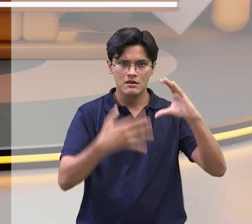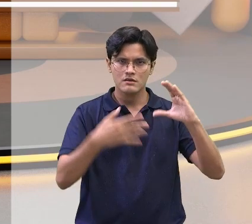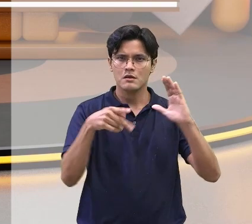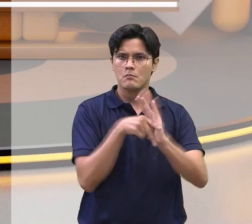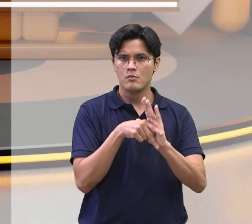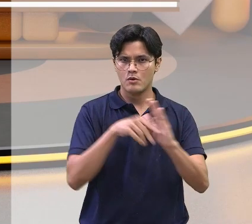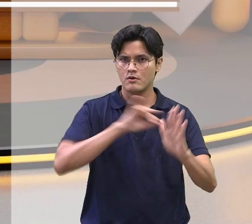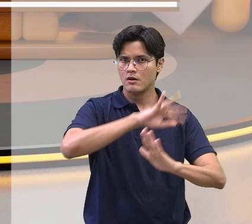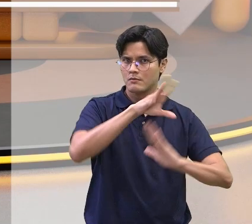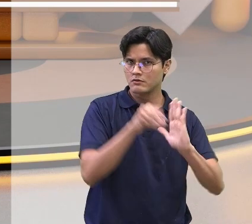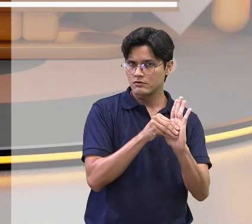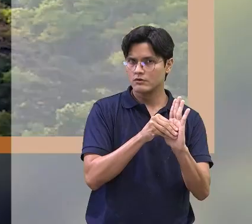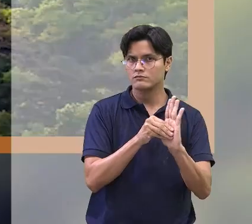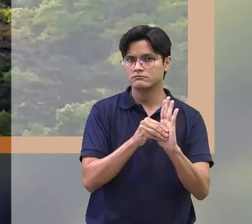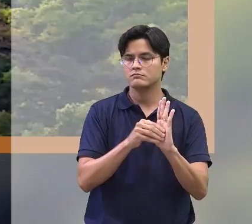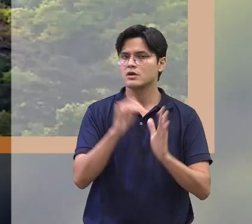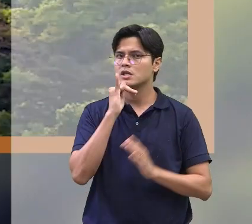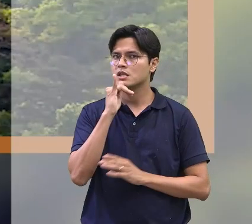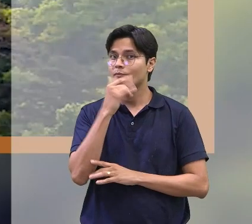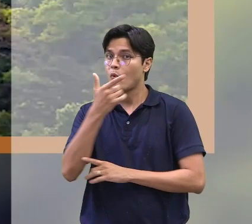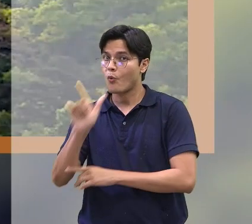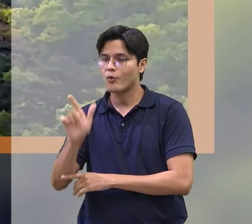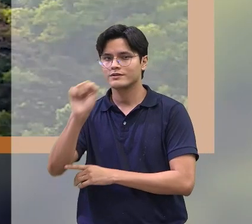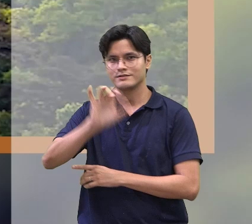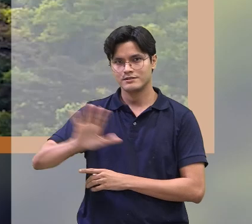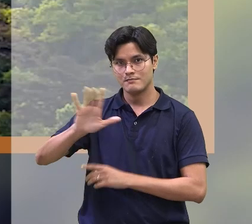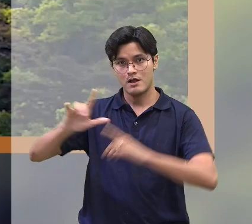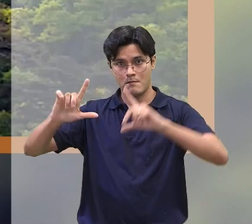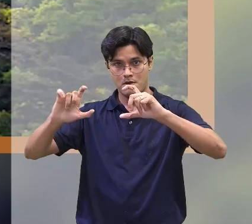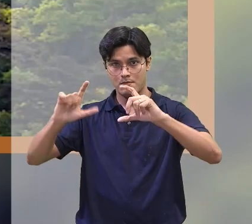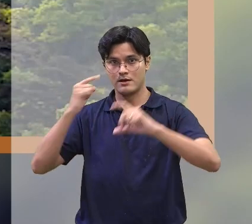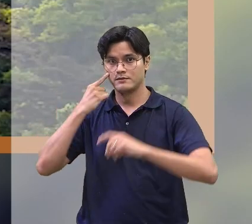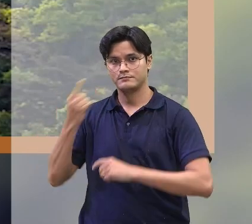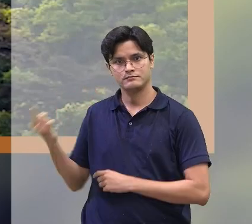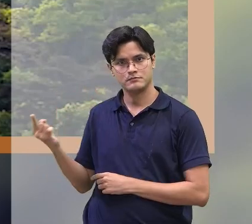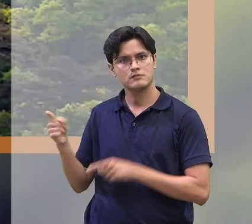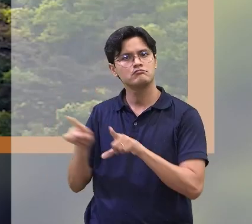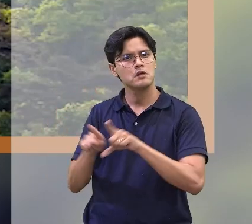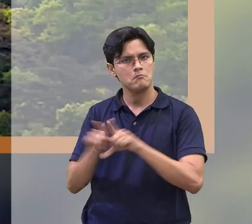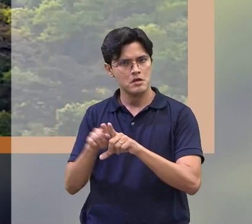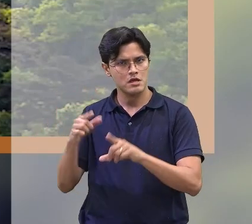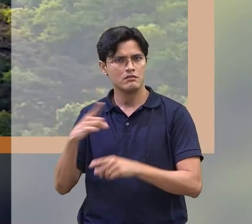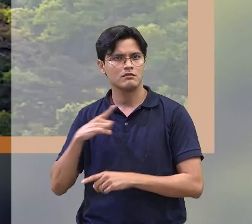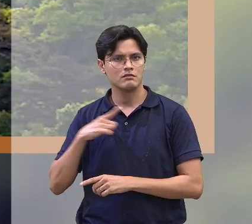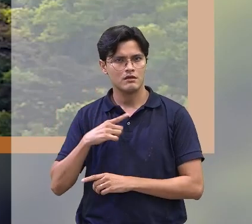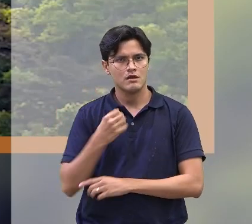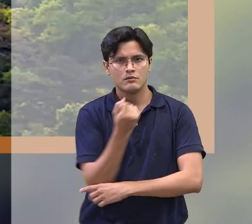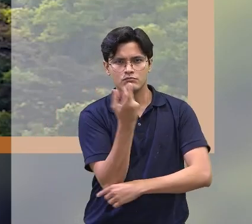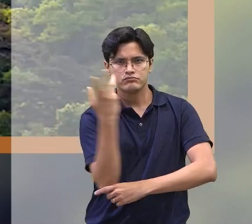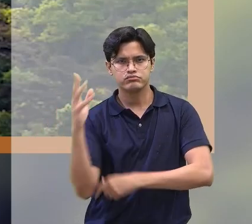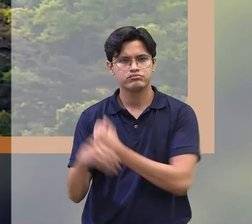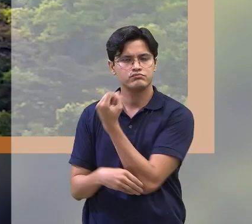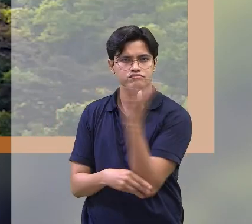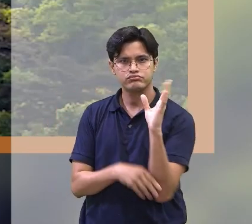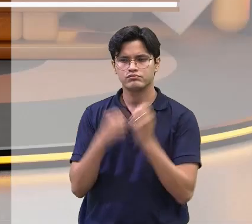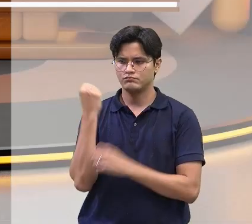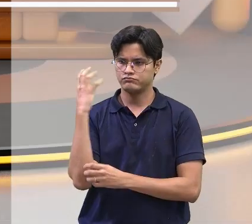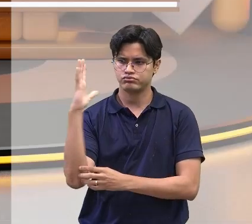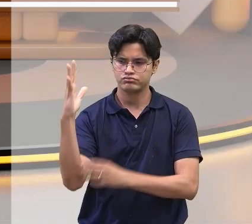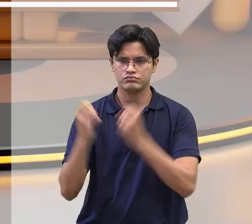amazônica. Olha essa outra imagem, também uma vegetação densa. Então, lá na floresta do Congo, na África, a gente também tem